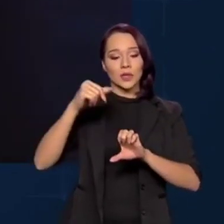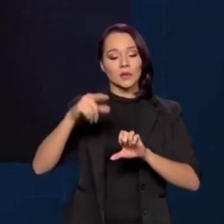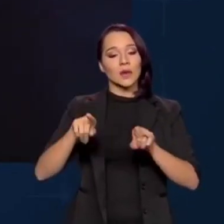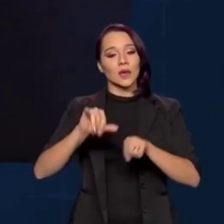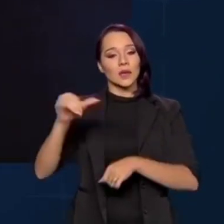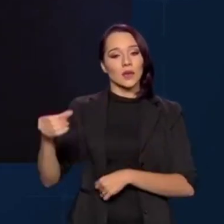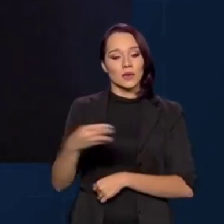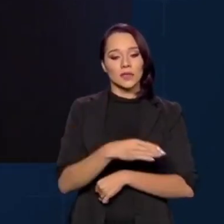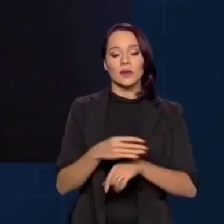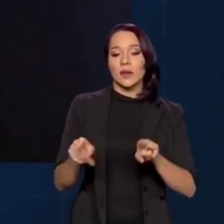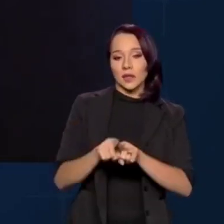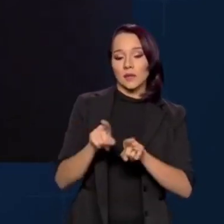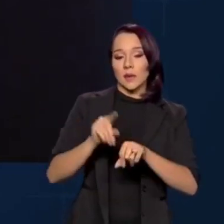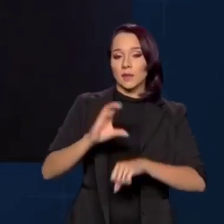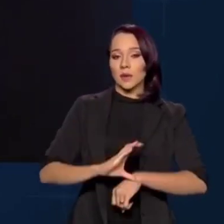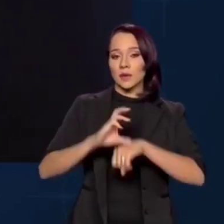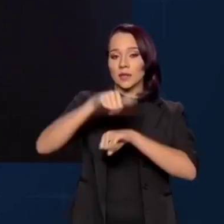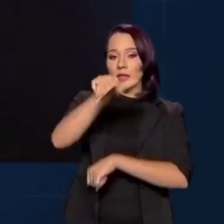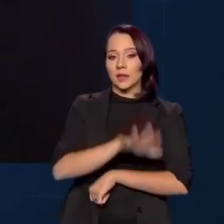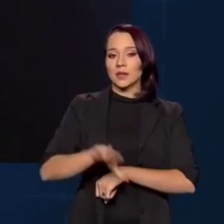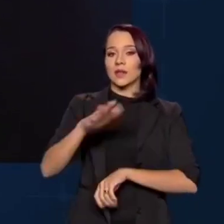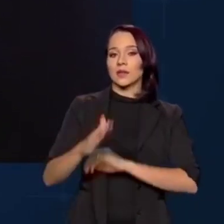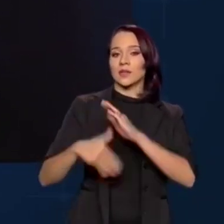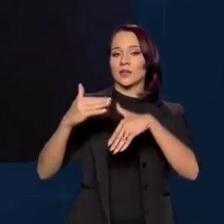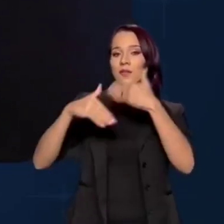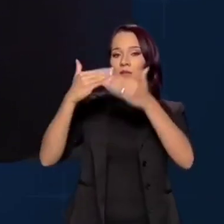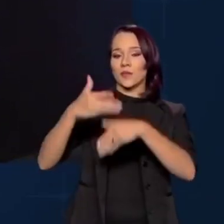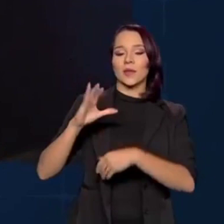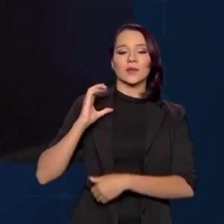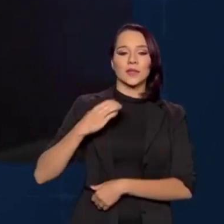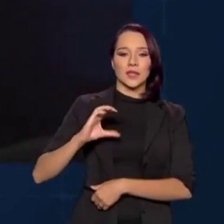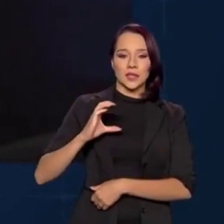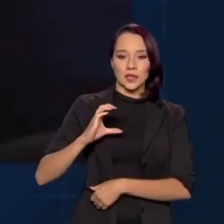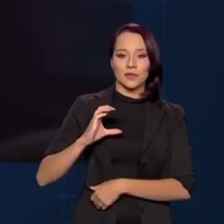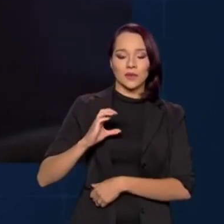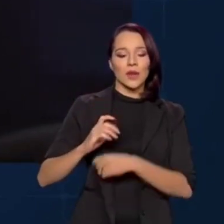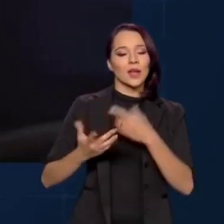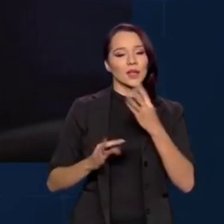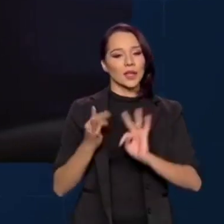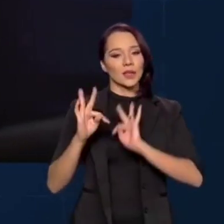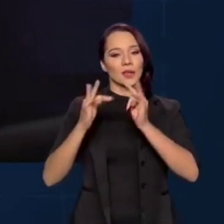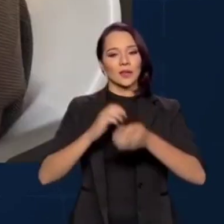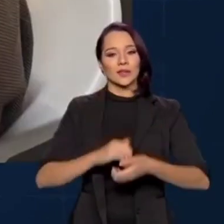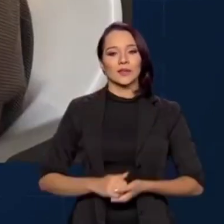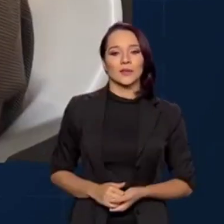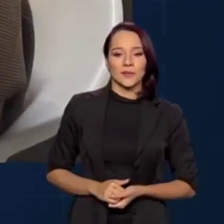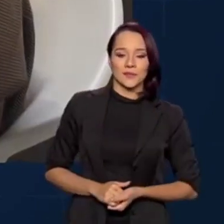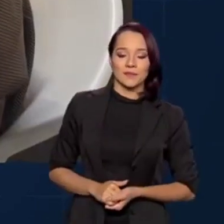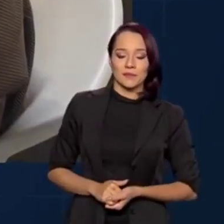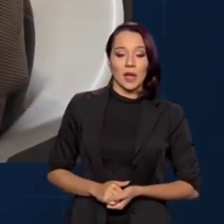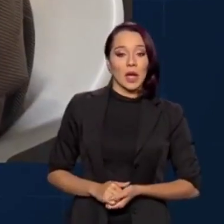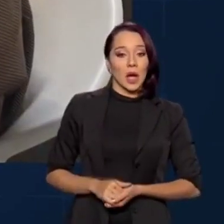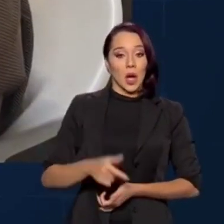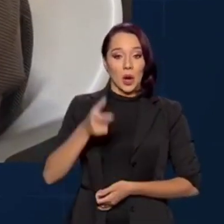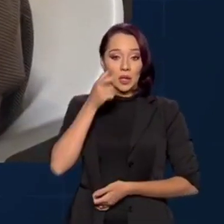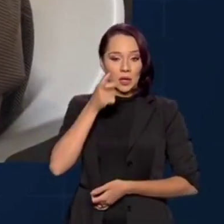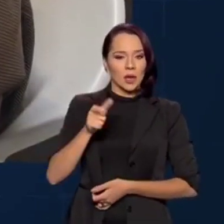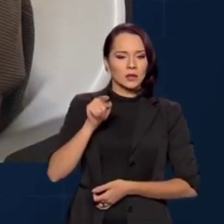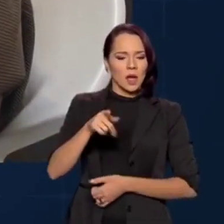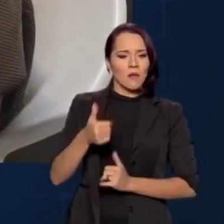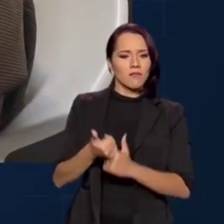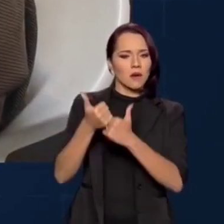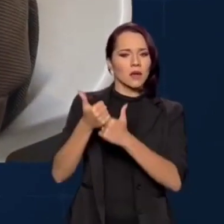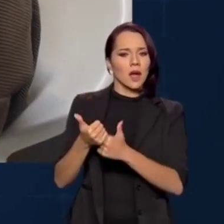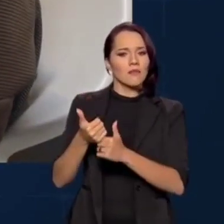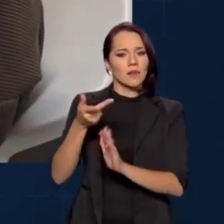Inovação e também pelo Conselho Nacional de Desenvolvimento Científico e Tecnológico. A intenção é apoiar projetos